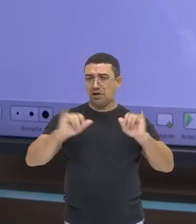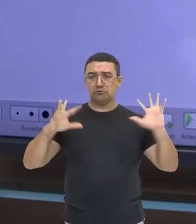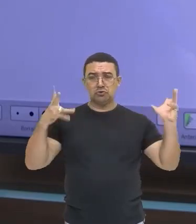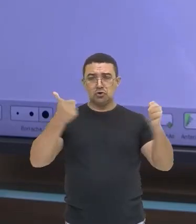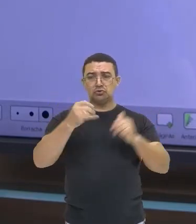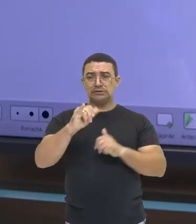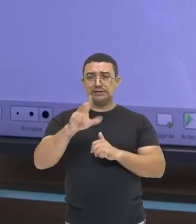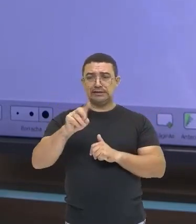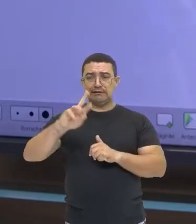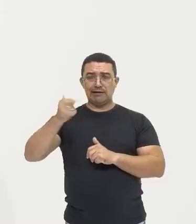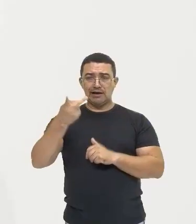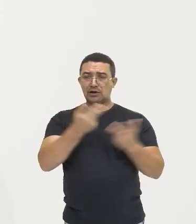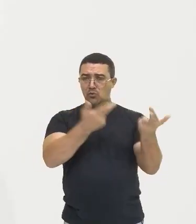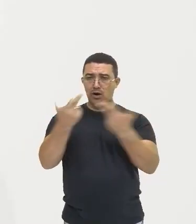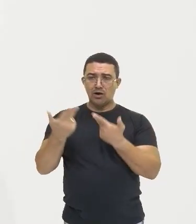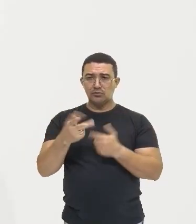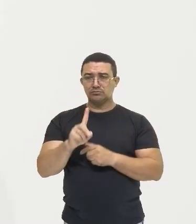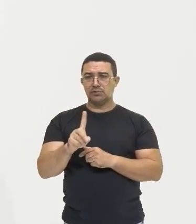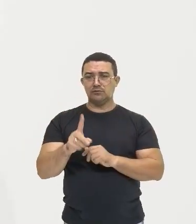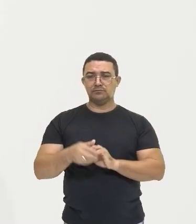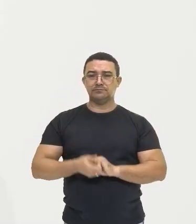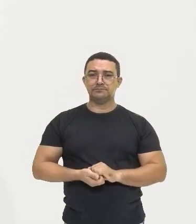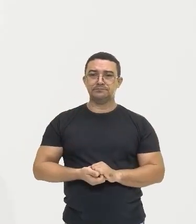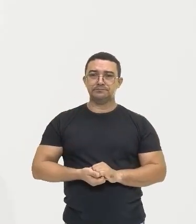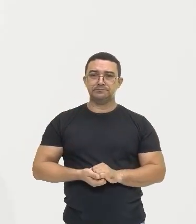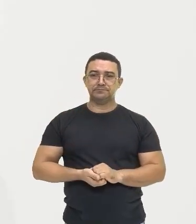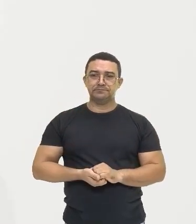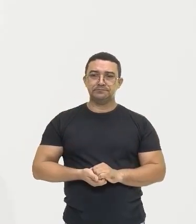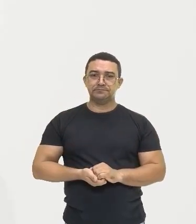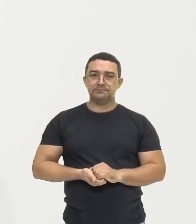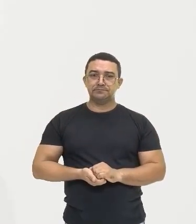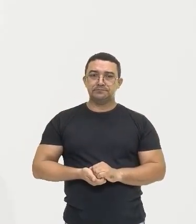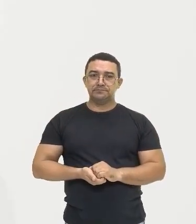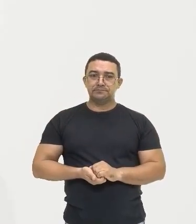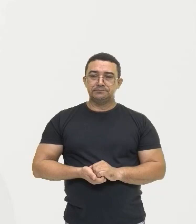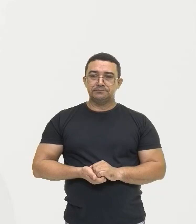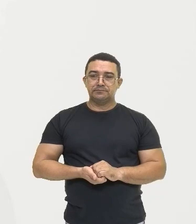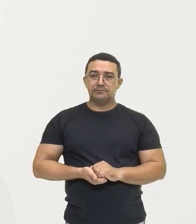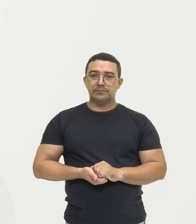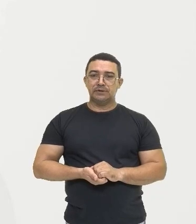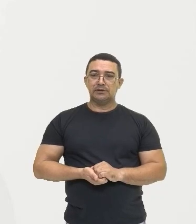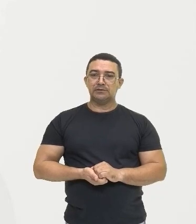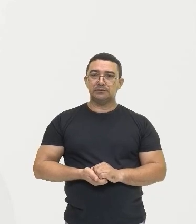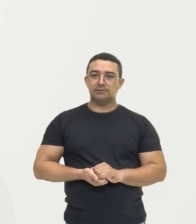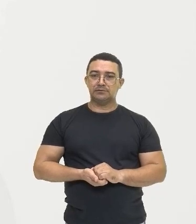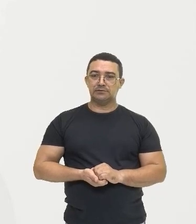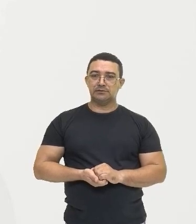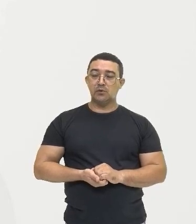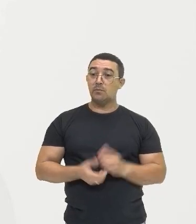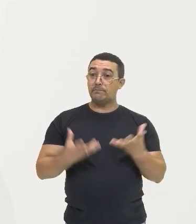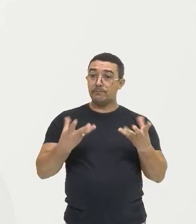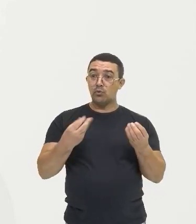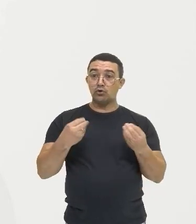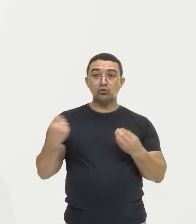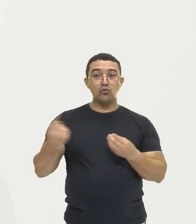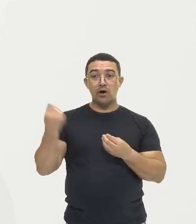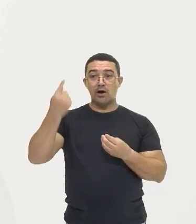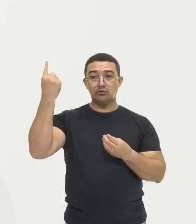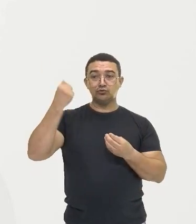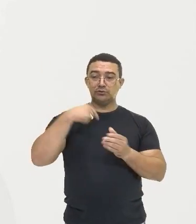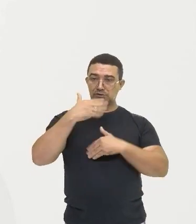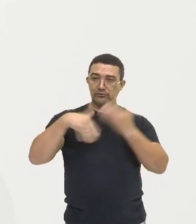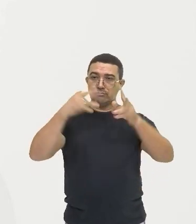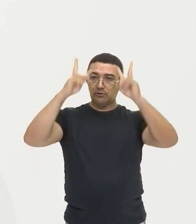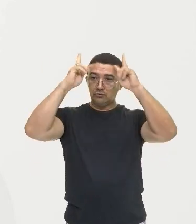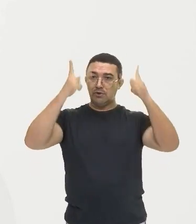IDH. Vamos lá? Olha só. IDH muito alto vai ser característica vai ser mais presente no